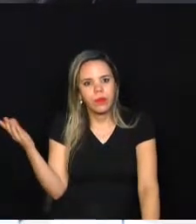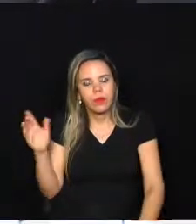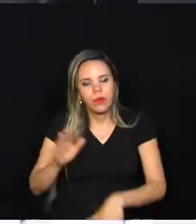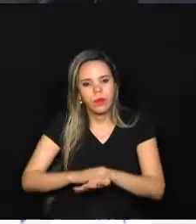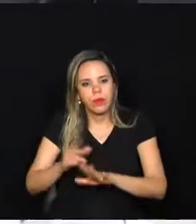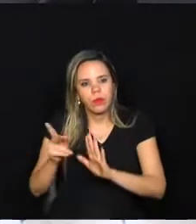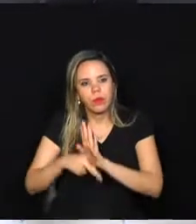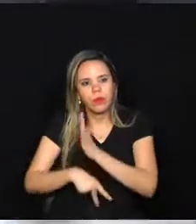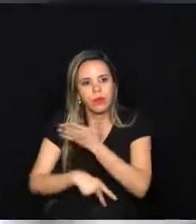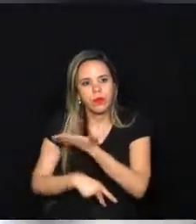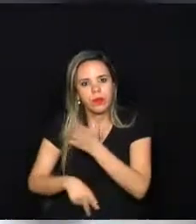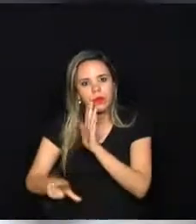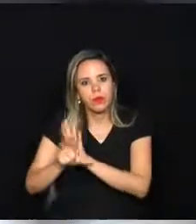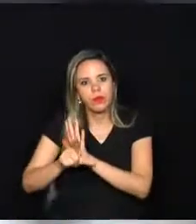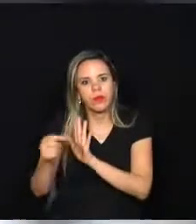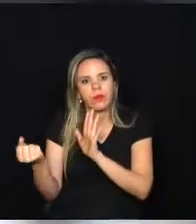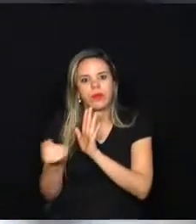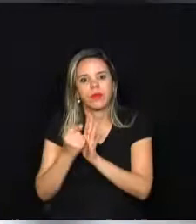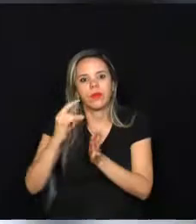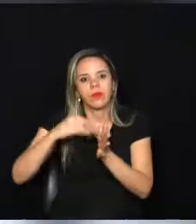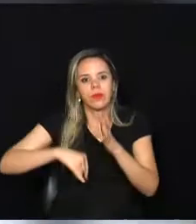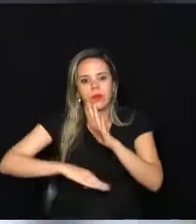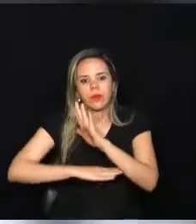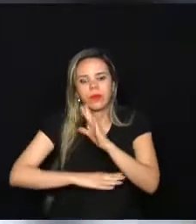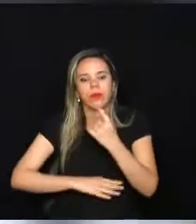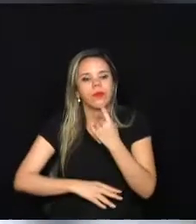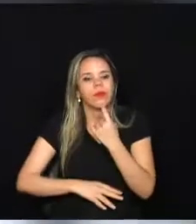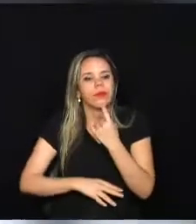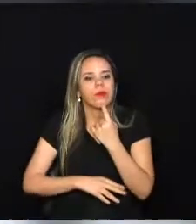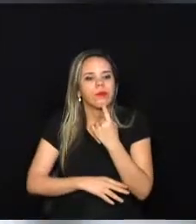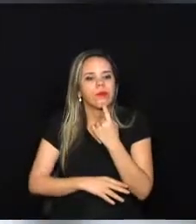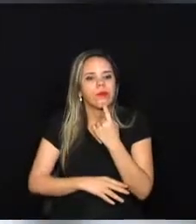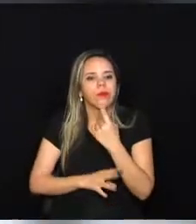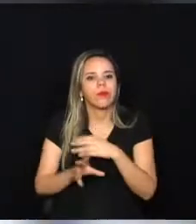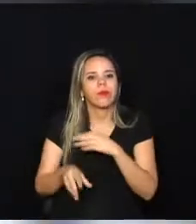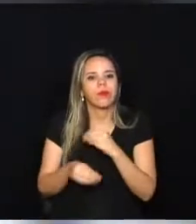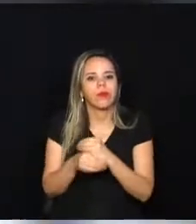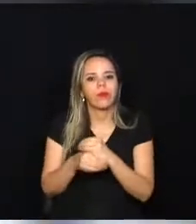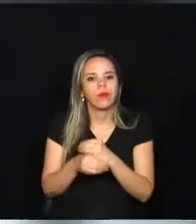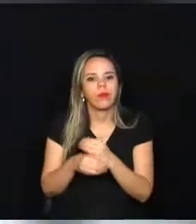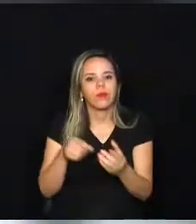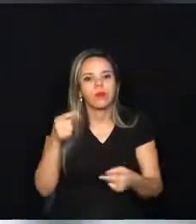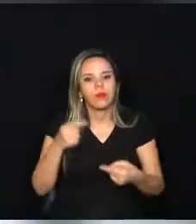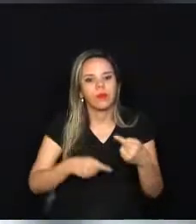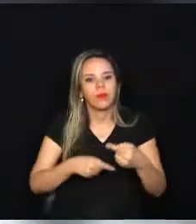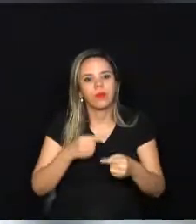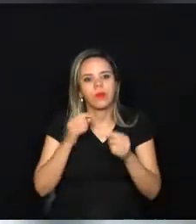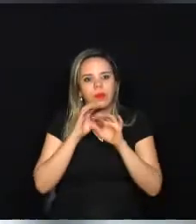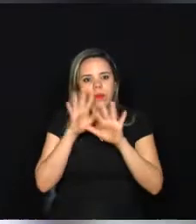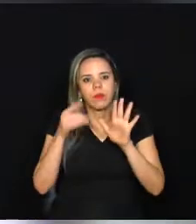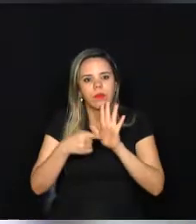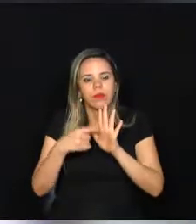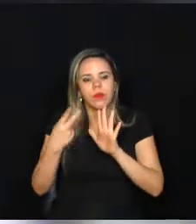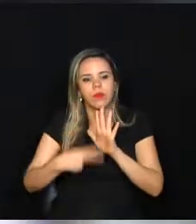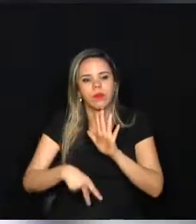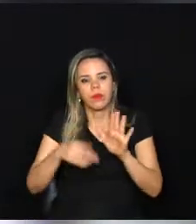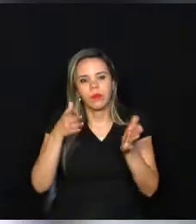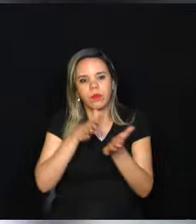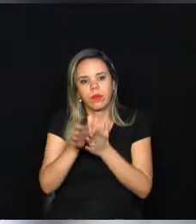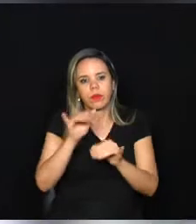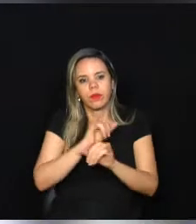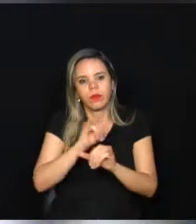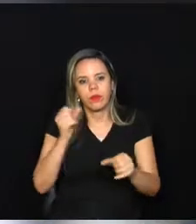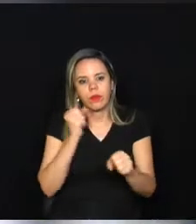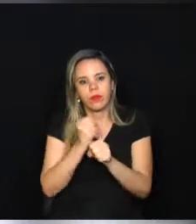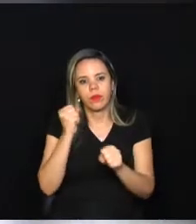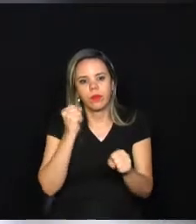de um projeto de lei protocolado na Câmara de Campinas que institui uma política de transparência com a publicação das